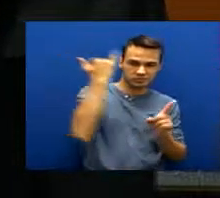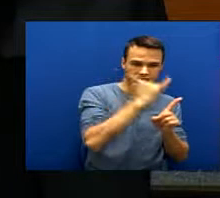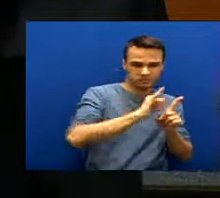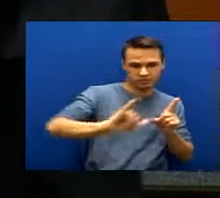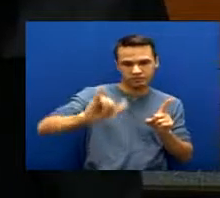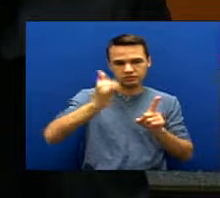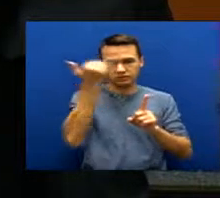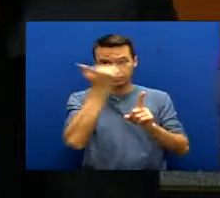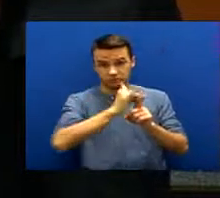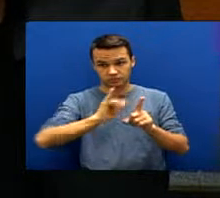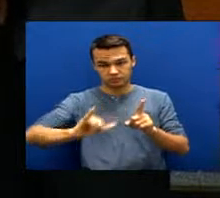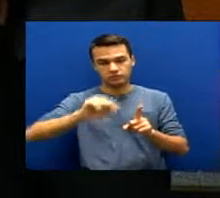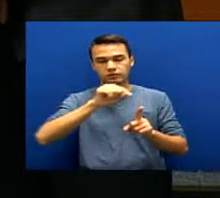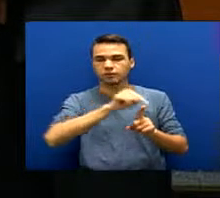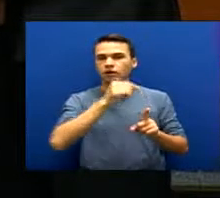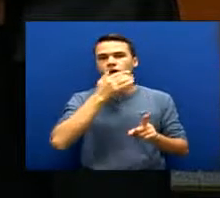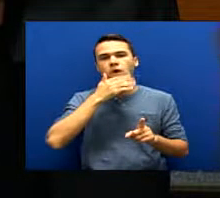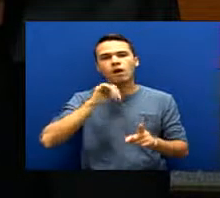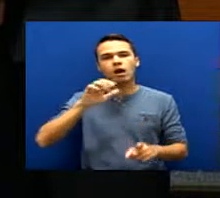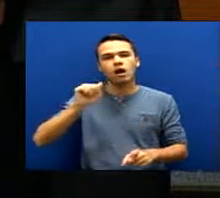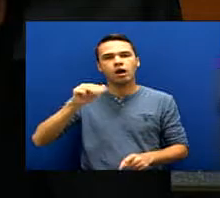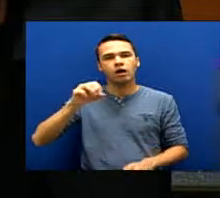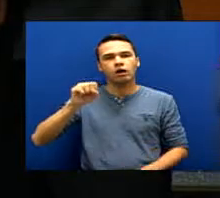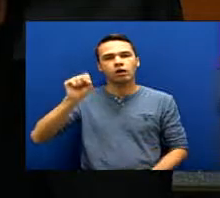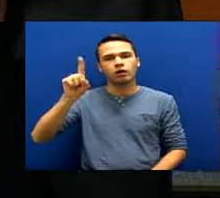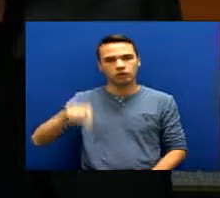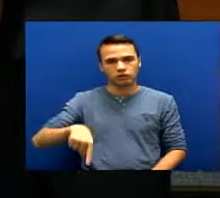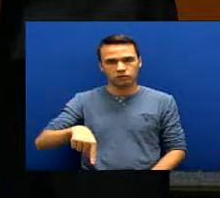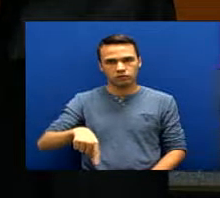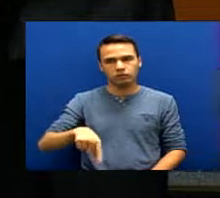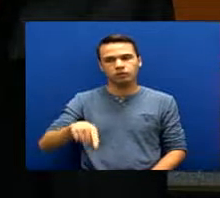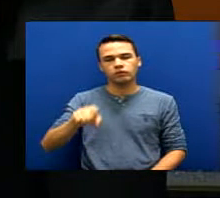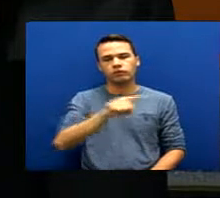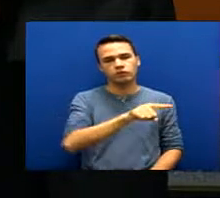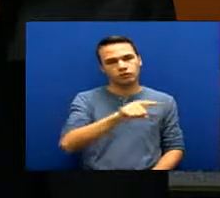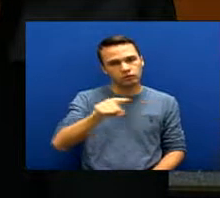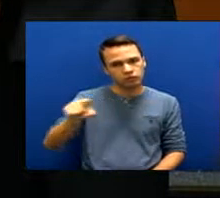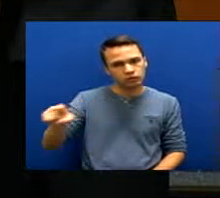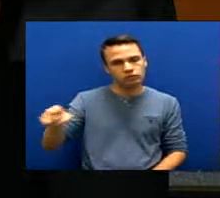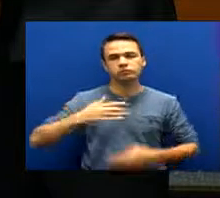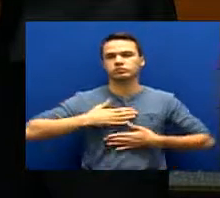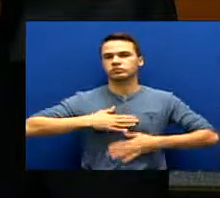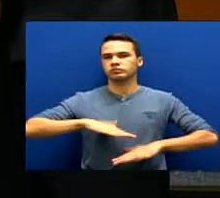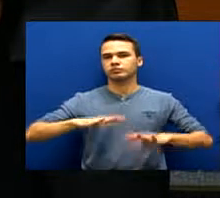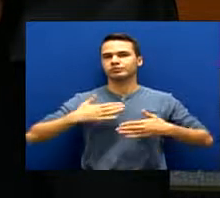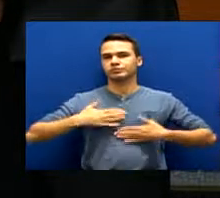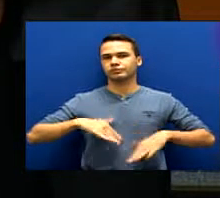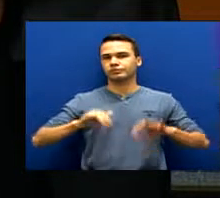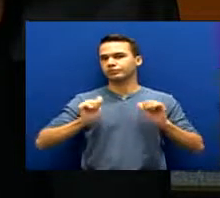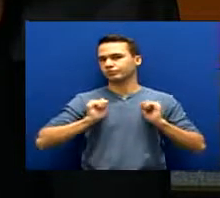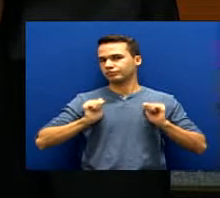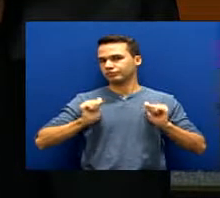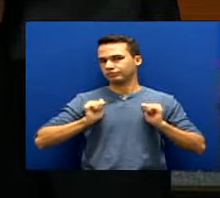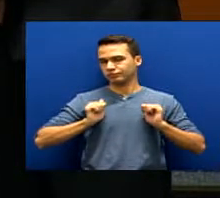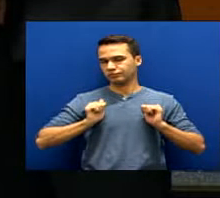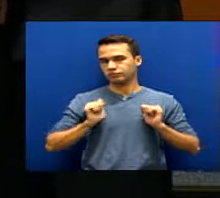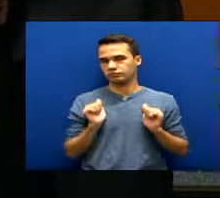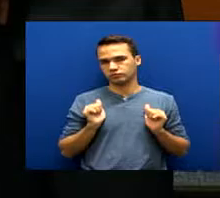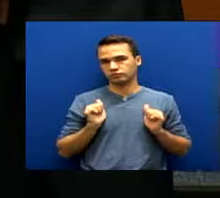todos, a todo vapor. Né. Eu queria dizer que, efetivamente, nesse